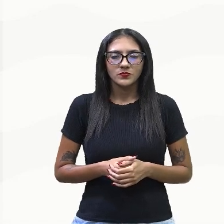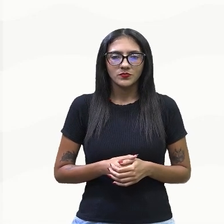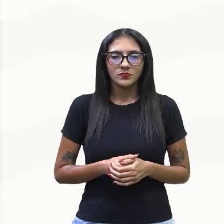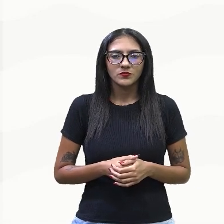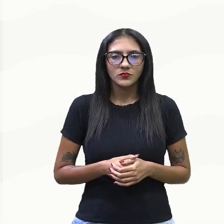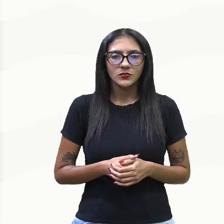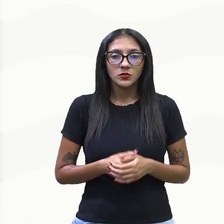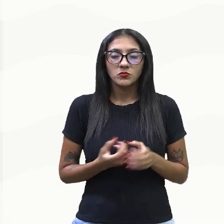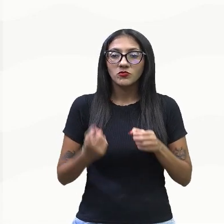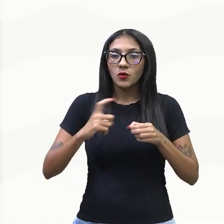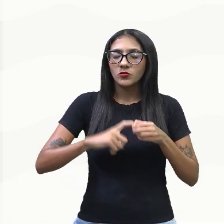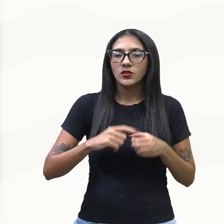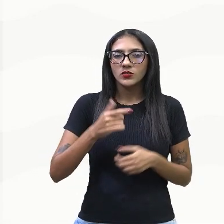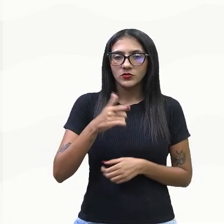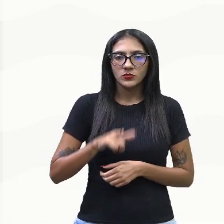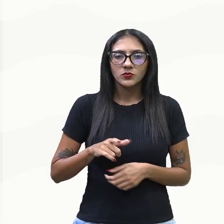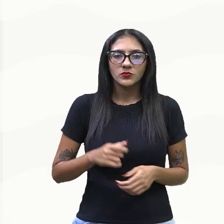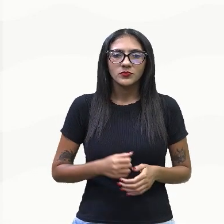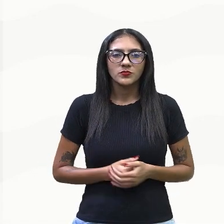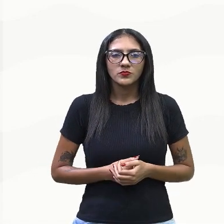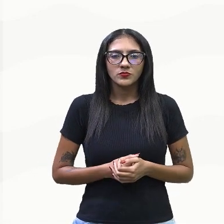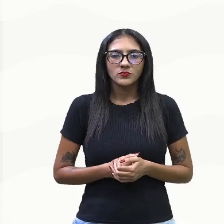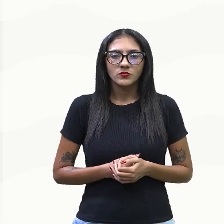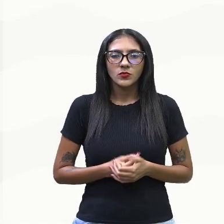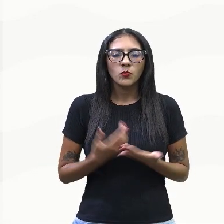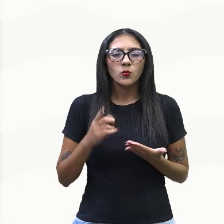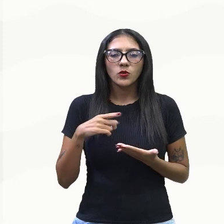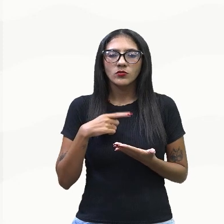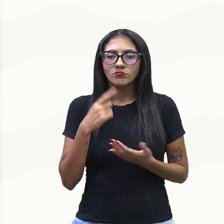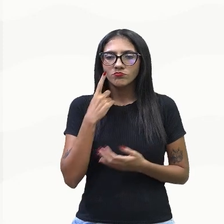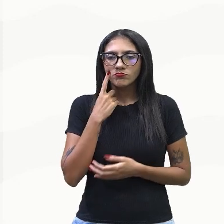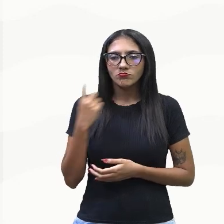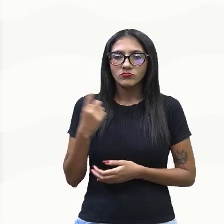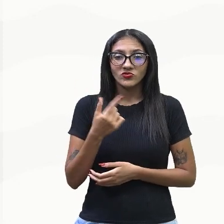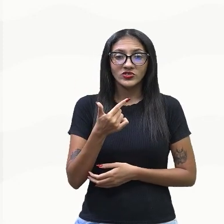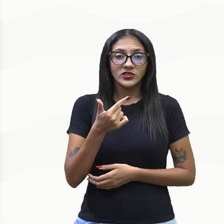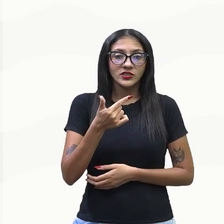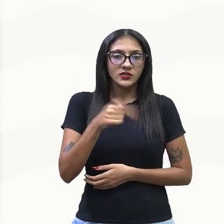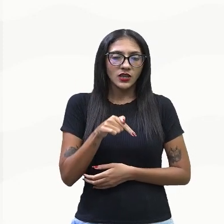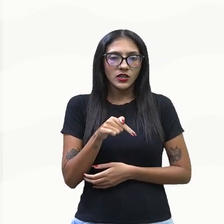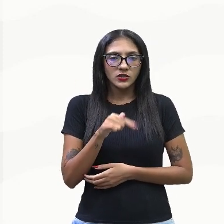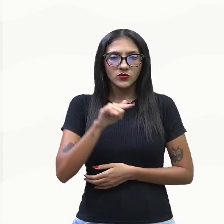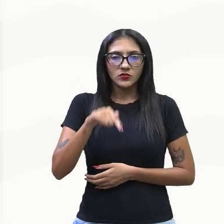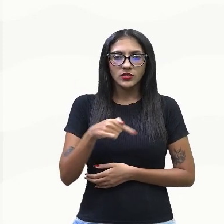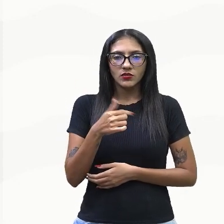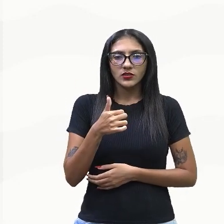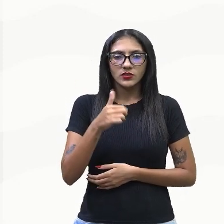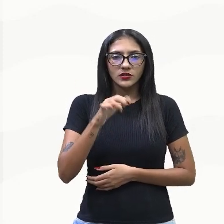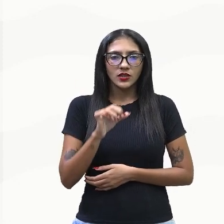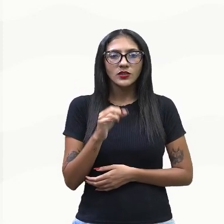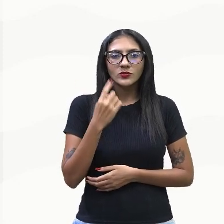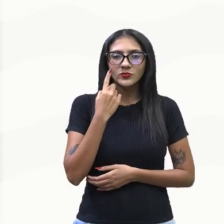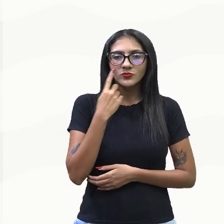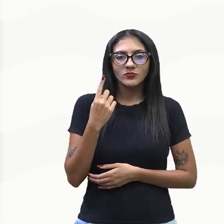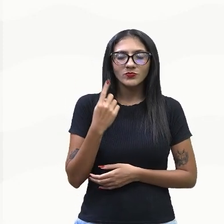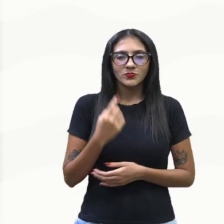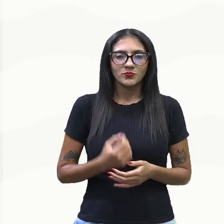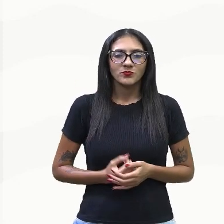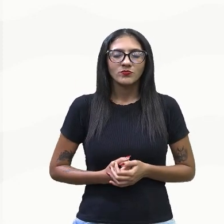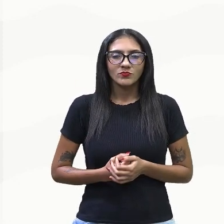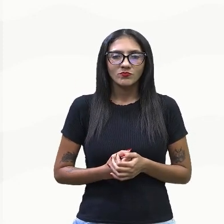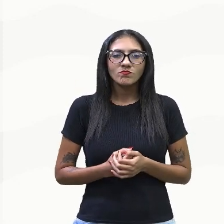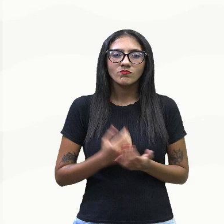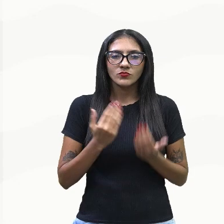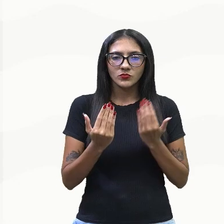Vamos voltar aqui. Pronto. Quanto deu o Cauã? 27,10. Olha aqui onde é que está 27,10. Bem aqui, pessoal,